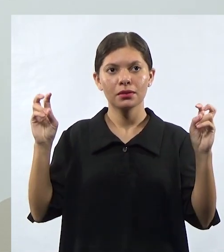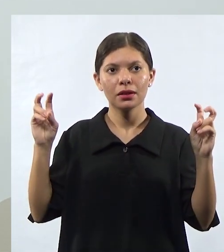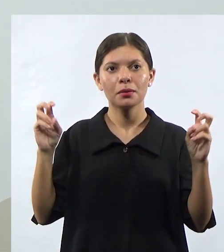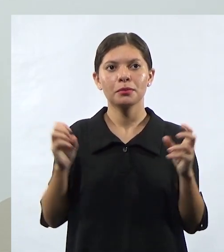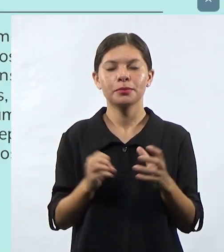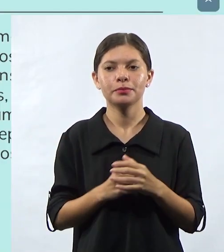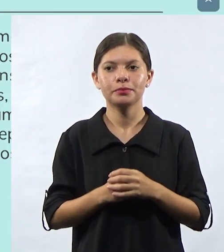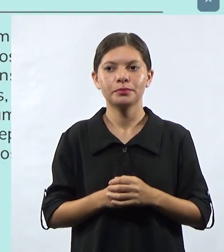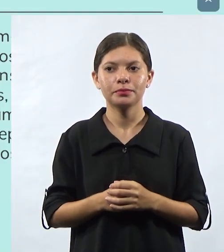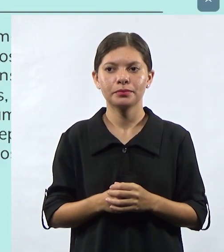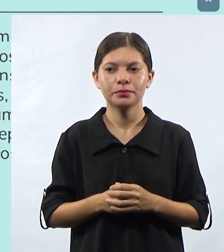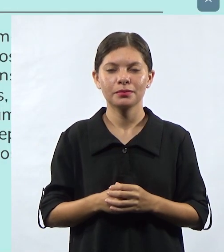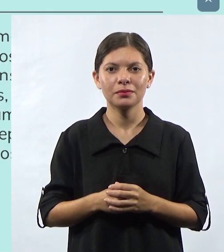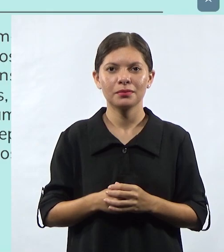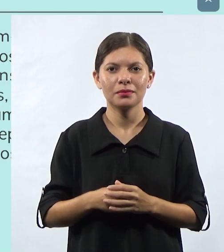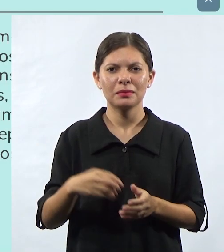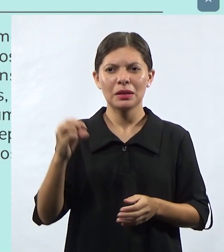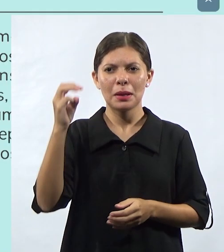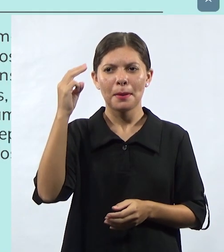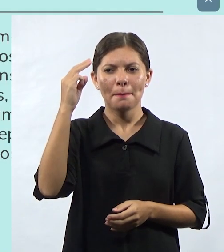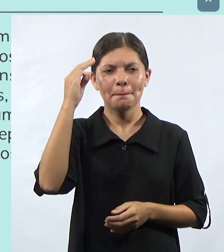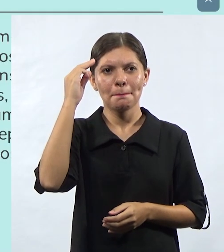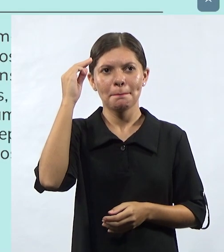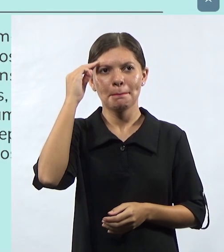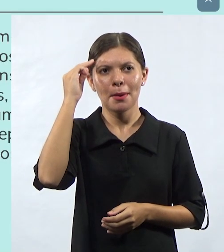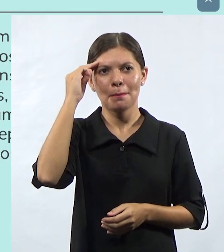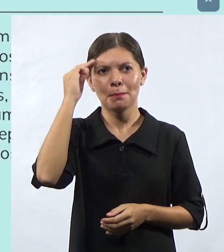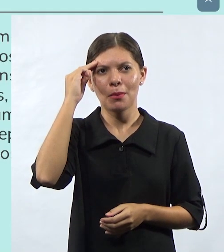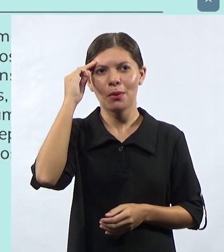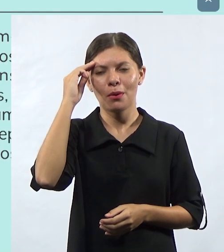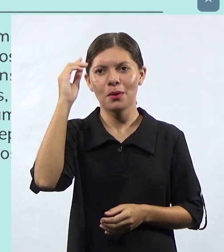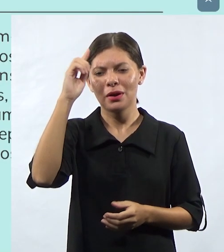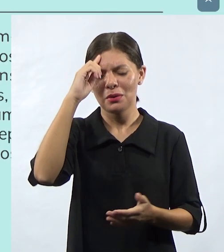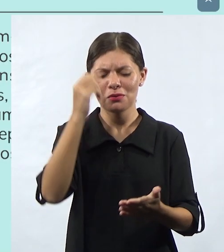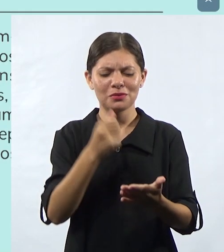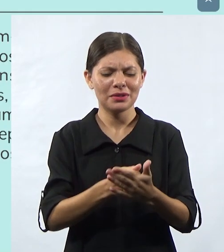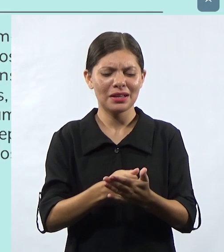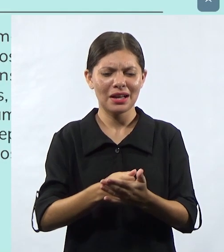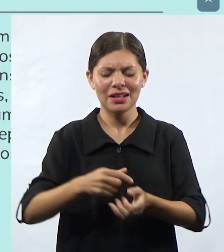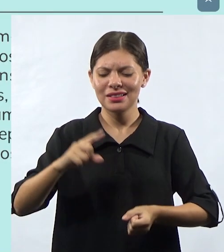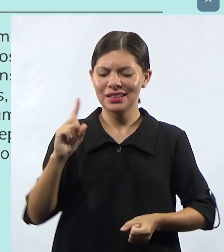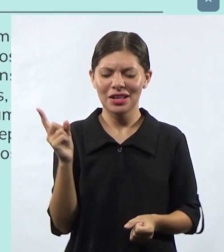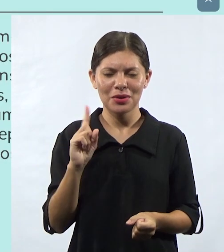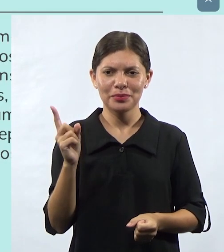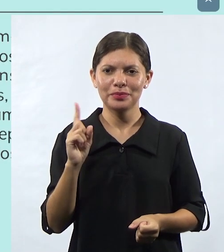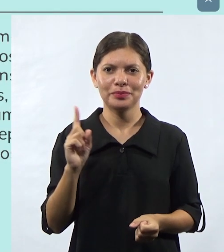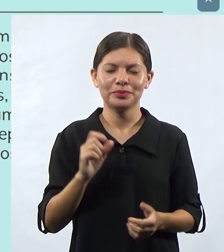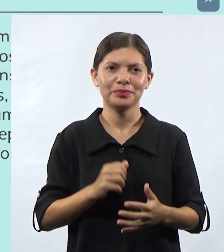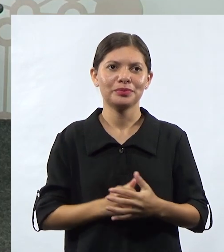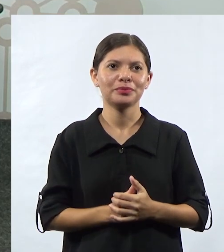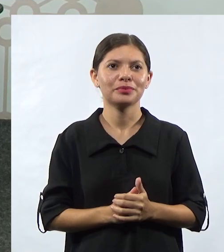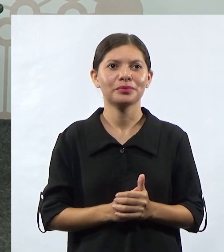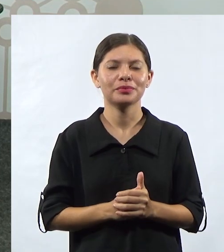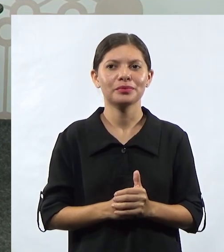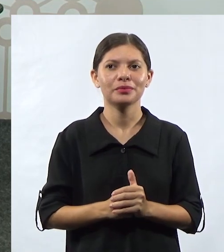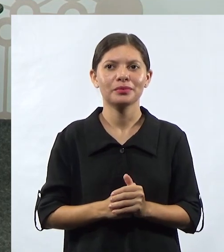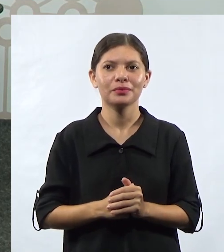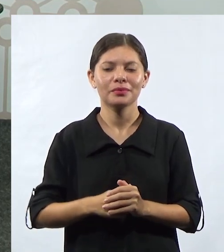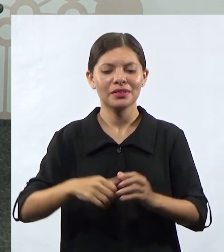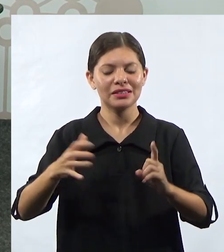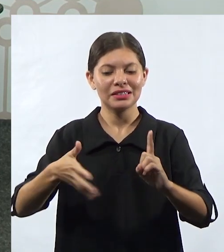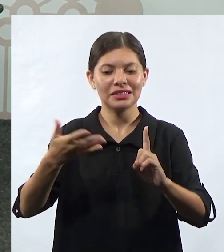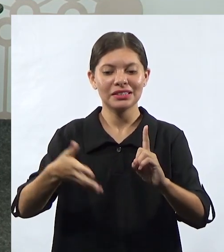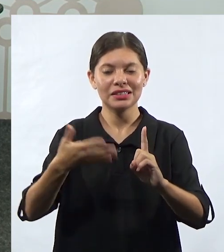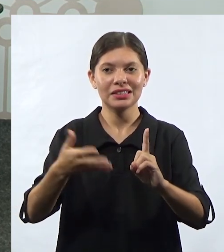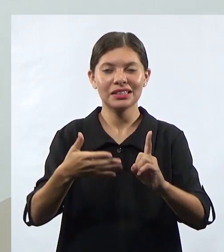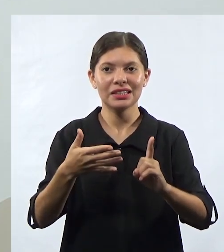discutir. Confiar na memória jamais, né? Não. Nem se você tomar, né, aí, né, os